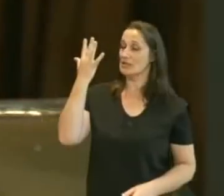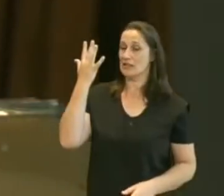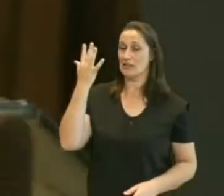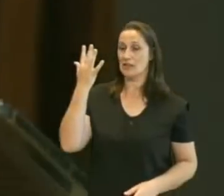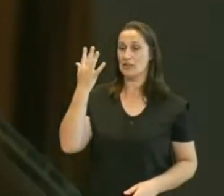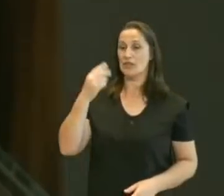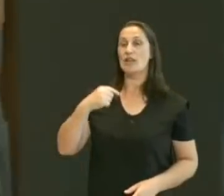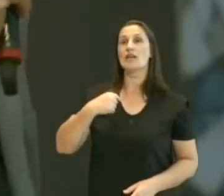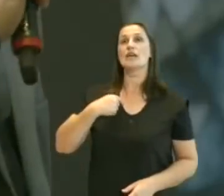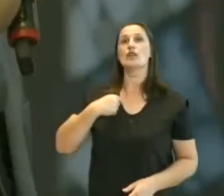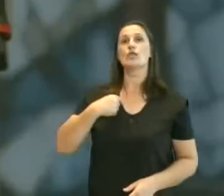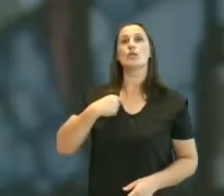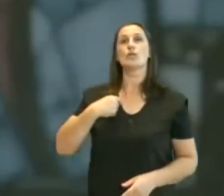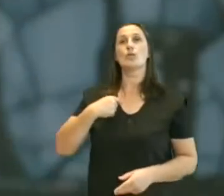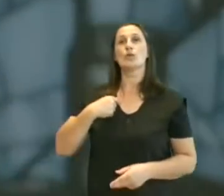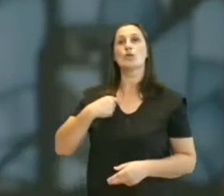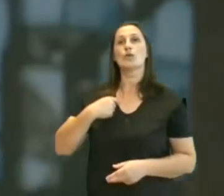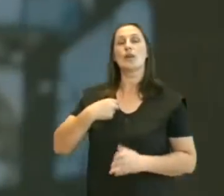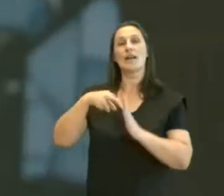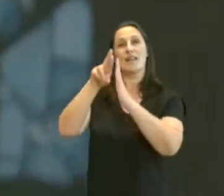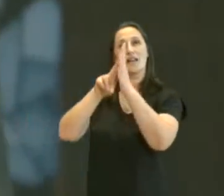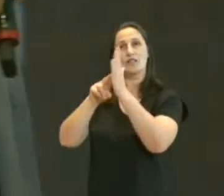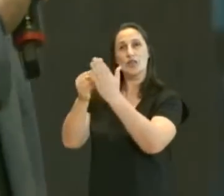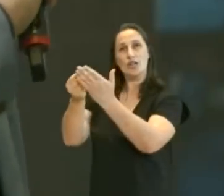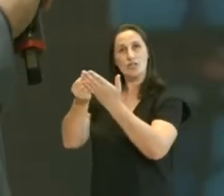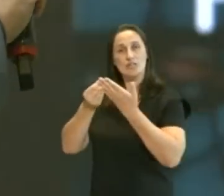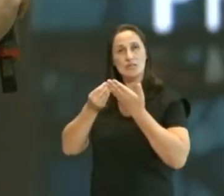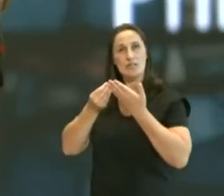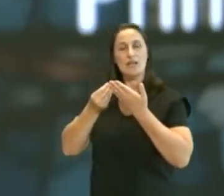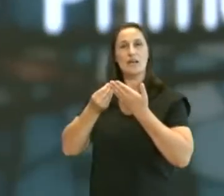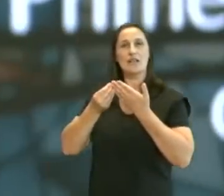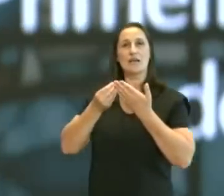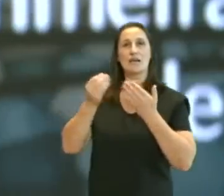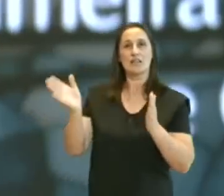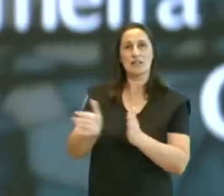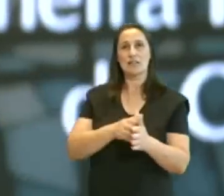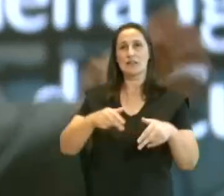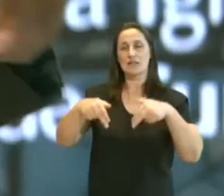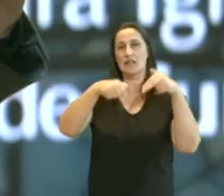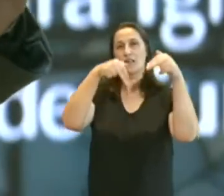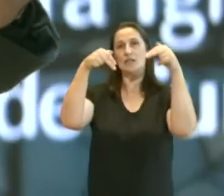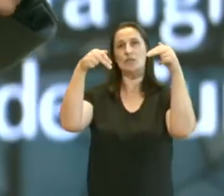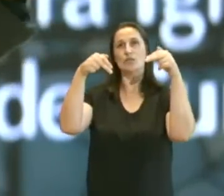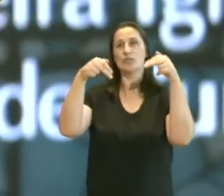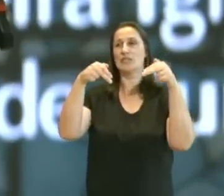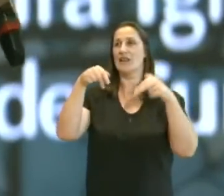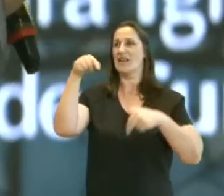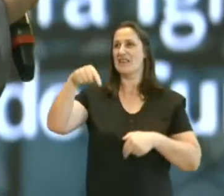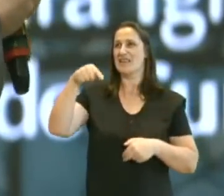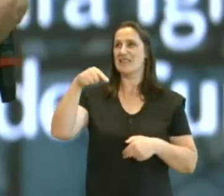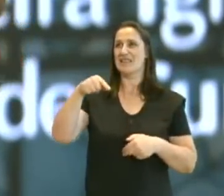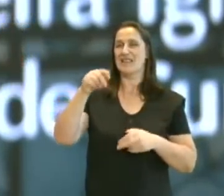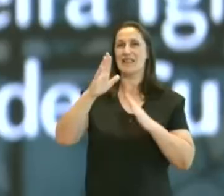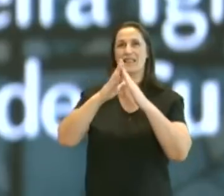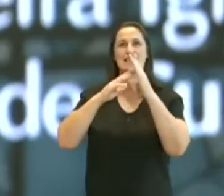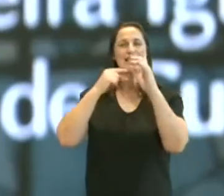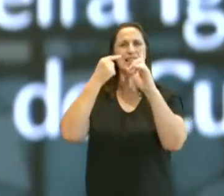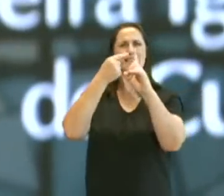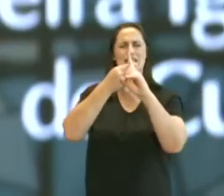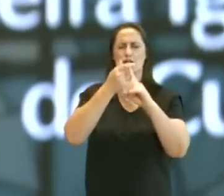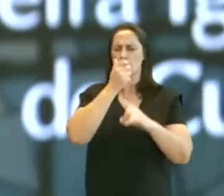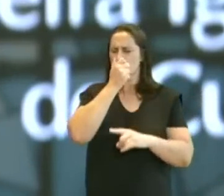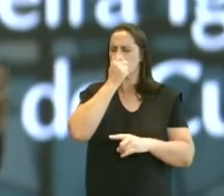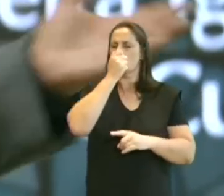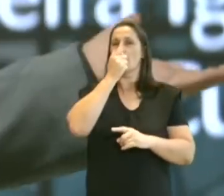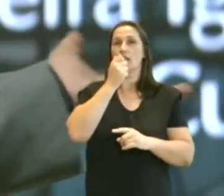do Natal Aleluia, e a gente fica pensando, puxa vida, a gente tinha aqui, né, igreja lotada no Natal Aleluia,